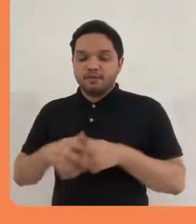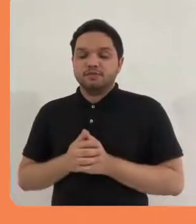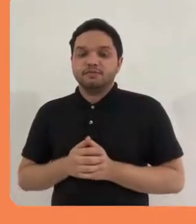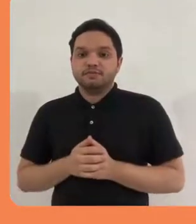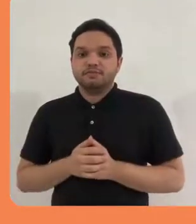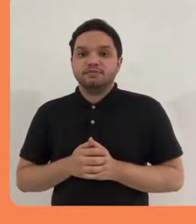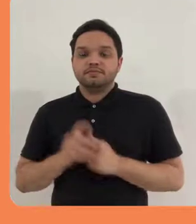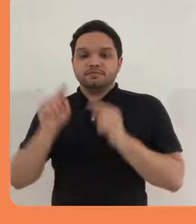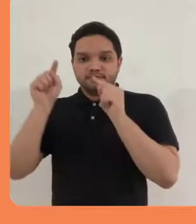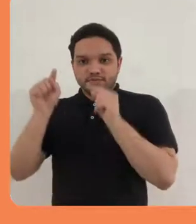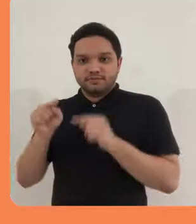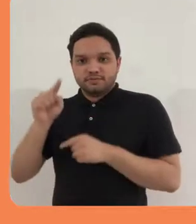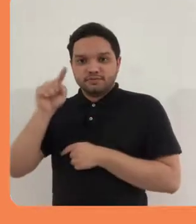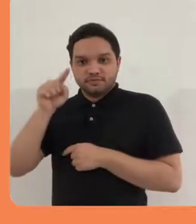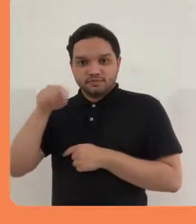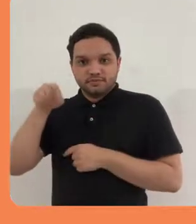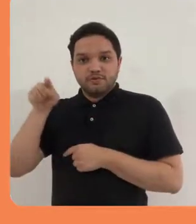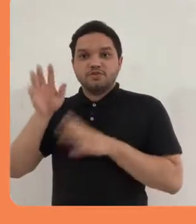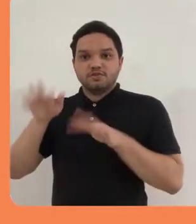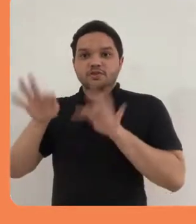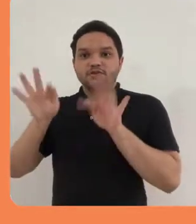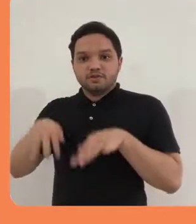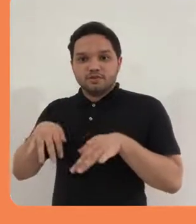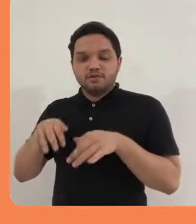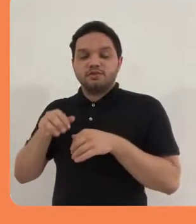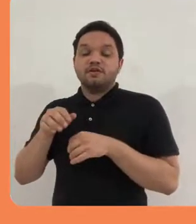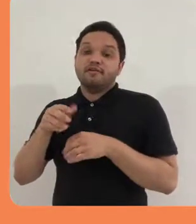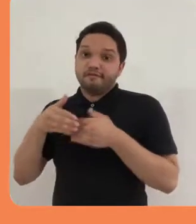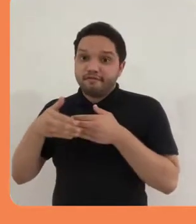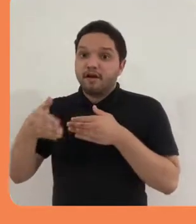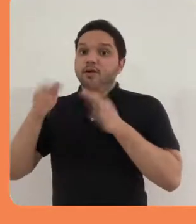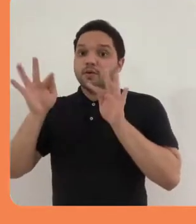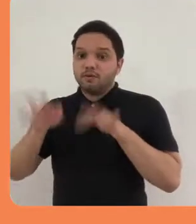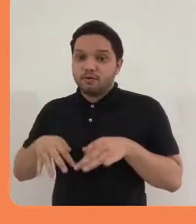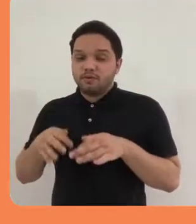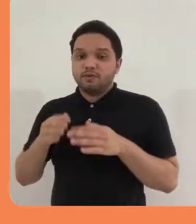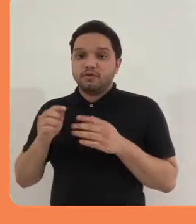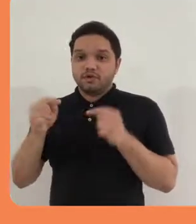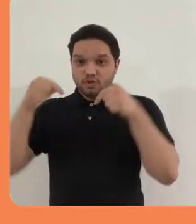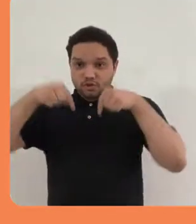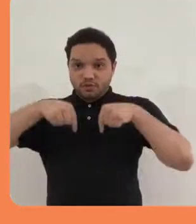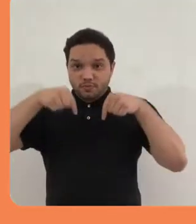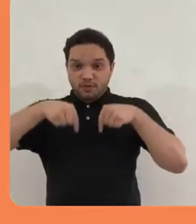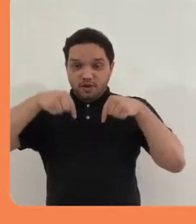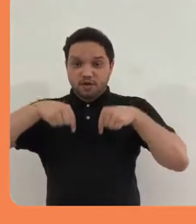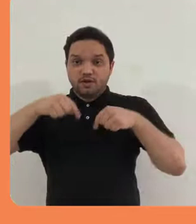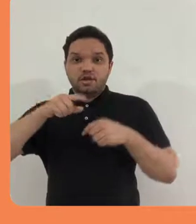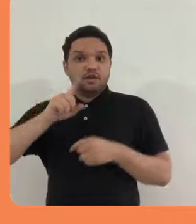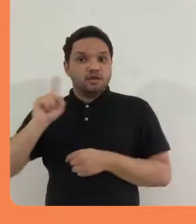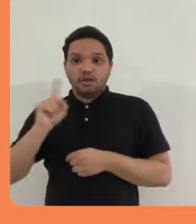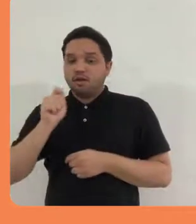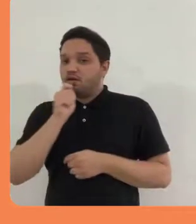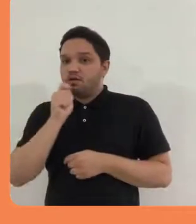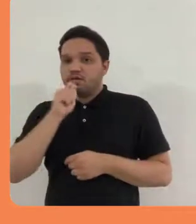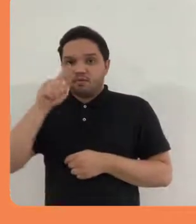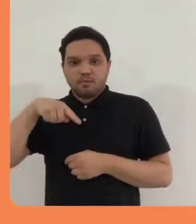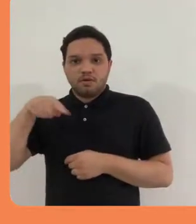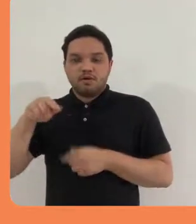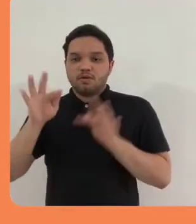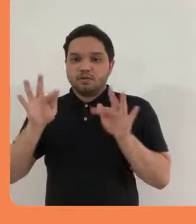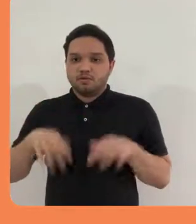né, para que a gente possa fazer a conclusão do curso, para que o aluno considere que ele concluiu o